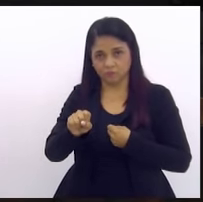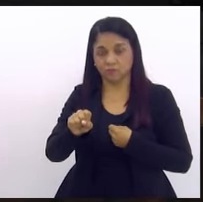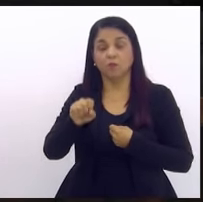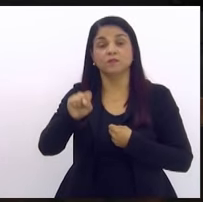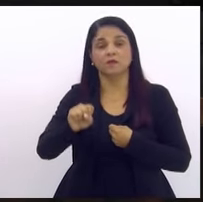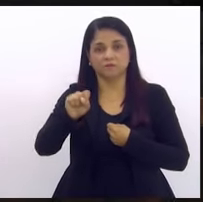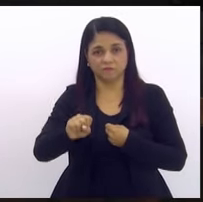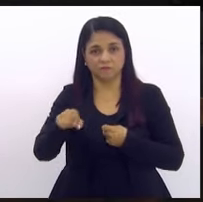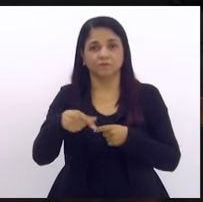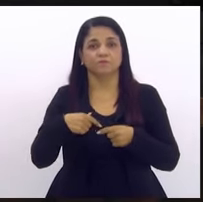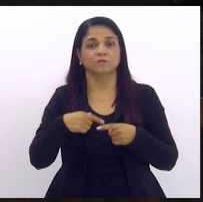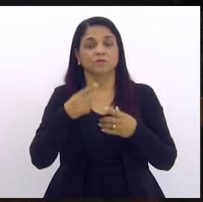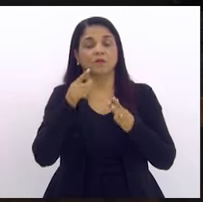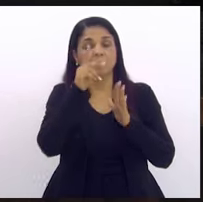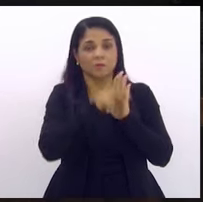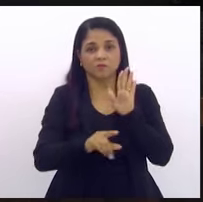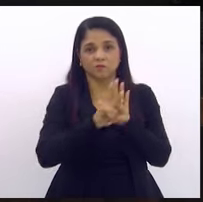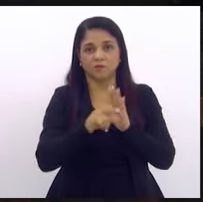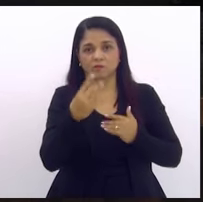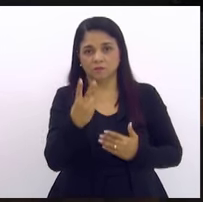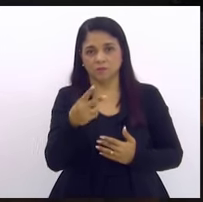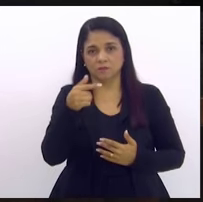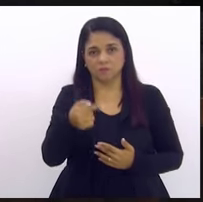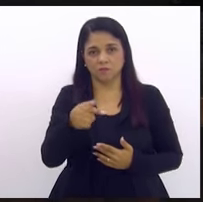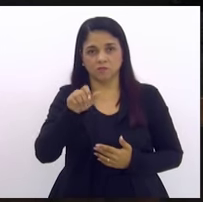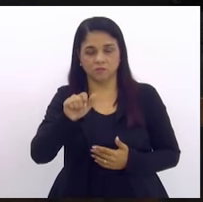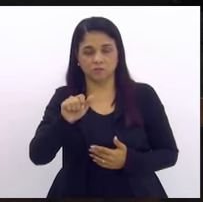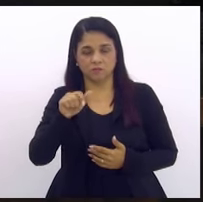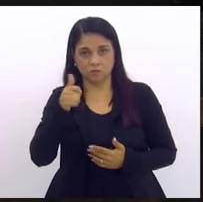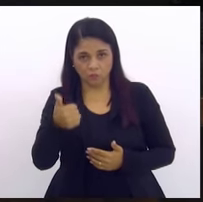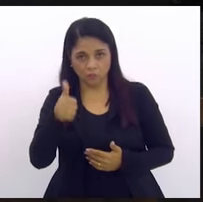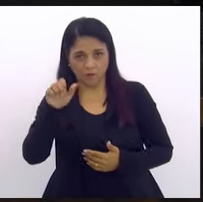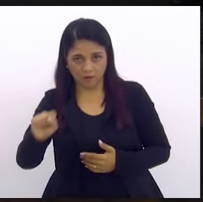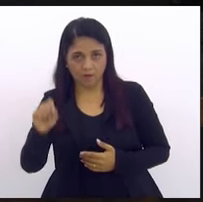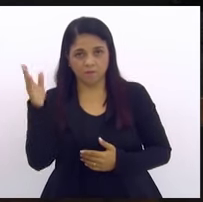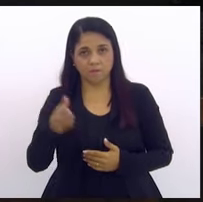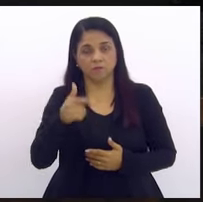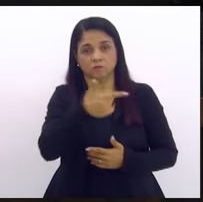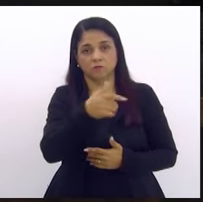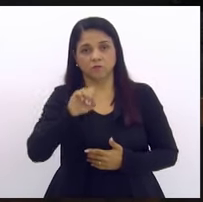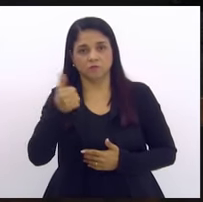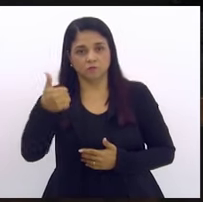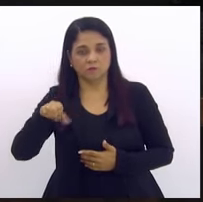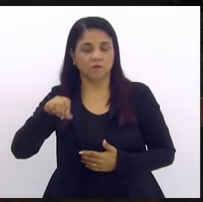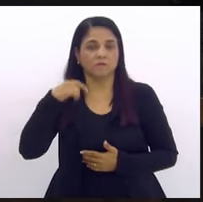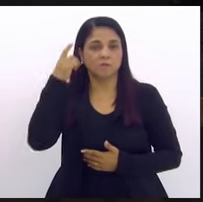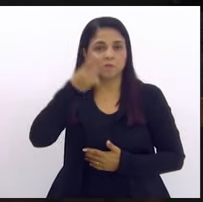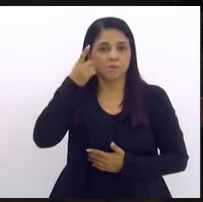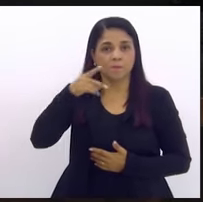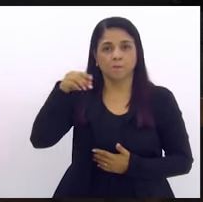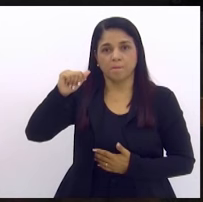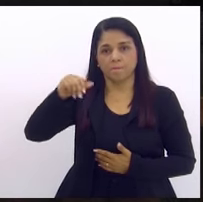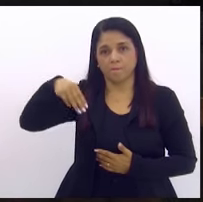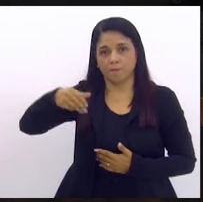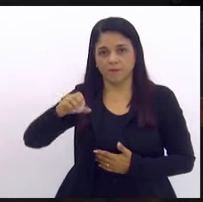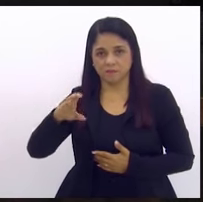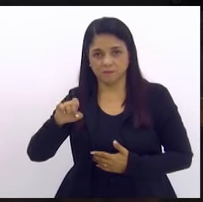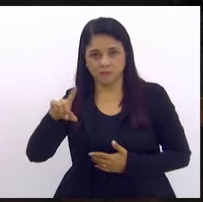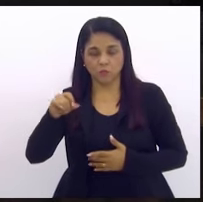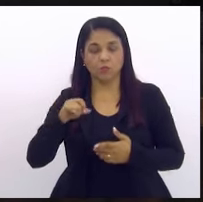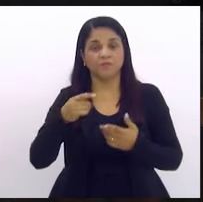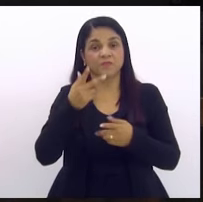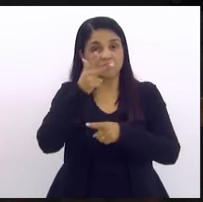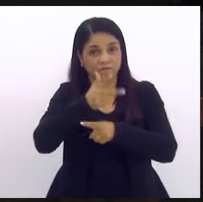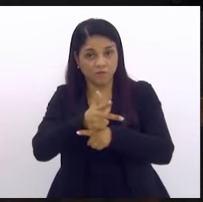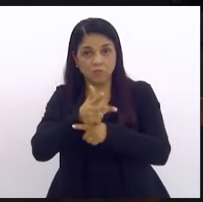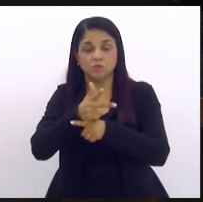Veto total posto ao projeto de lei número 271/2019, deputado Carlos Macedo, que dispõe sobre a criação de cartilha e vídeo com cuidados